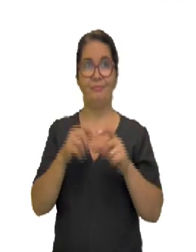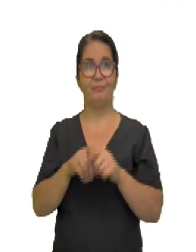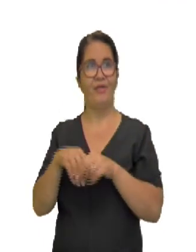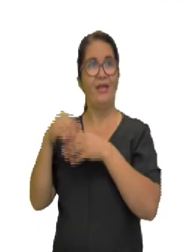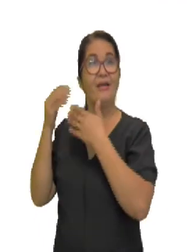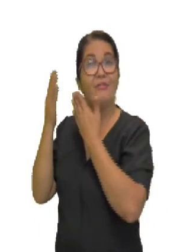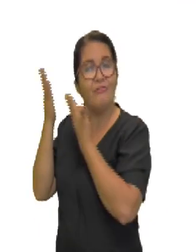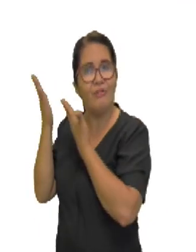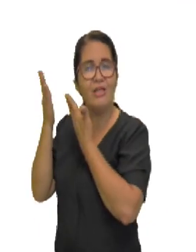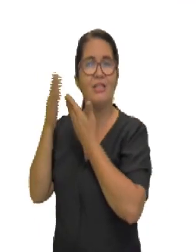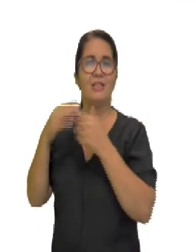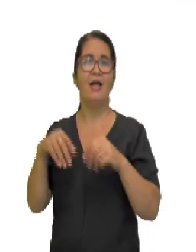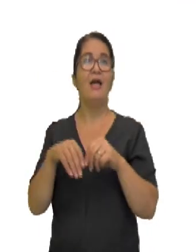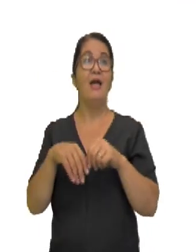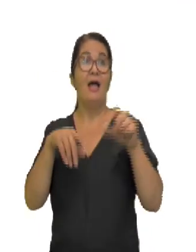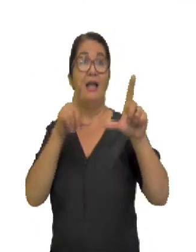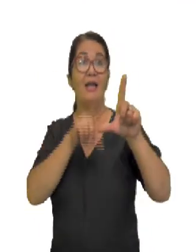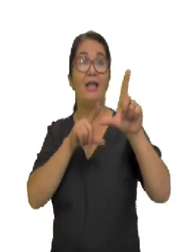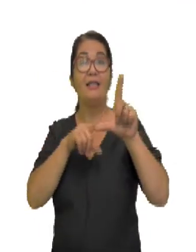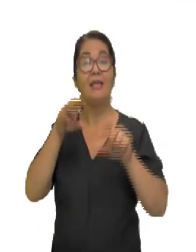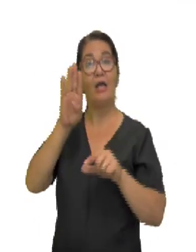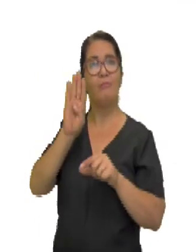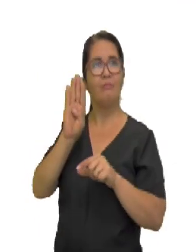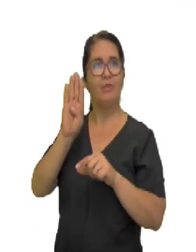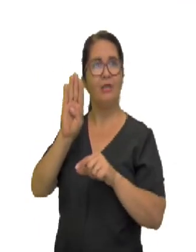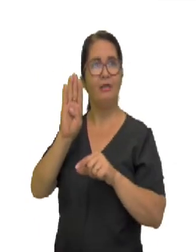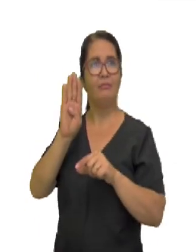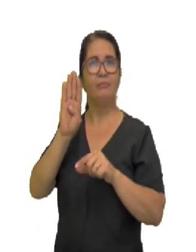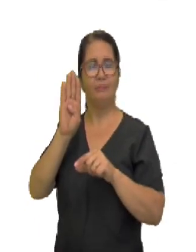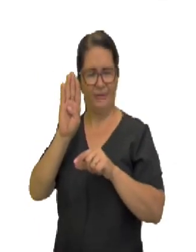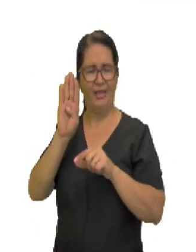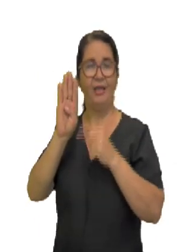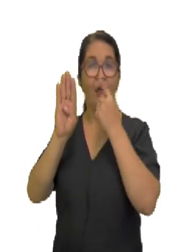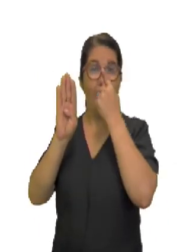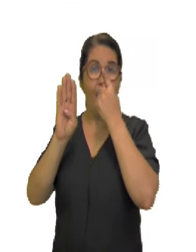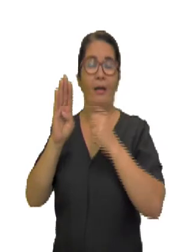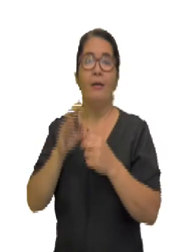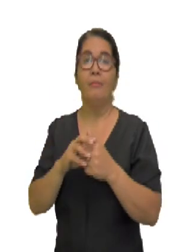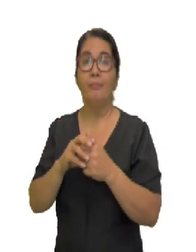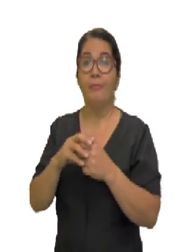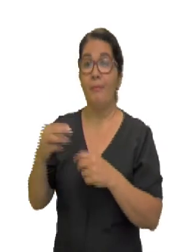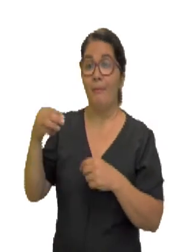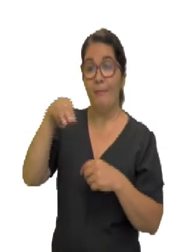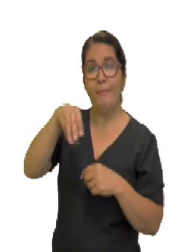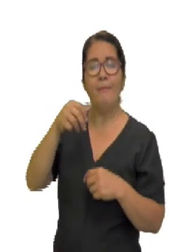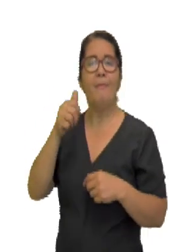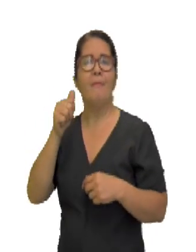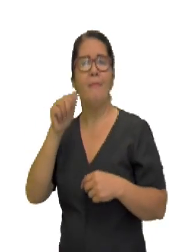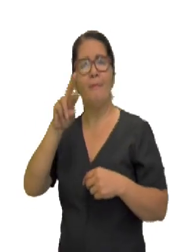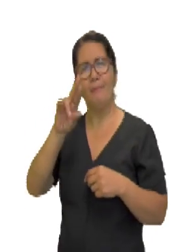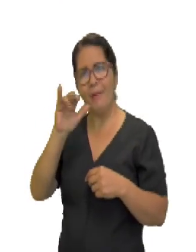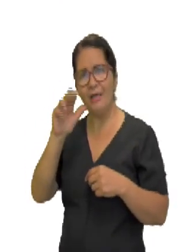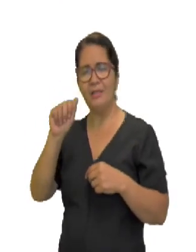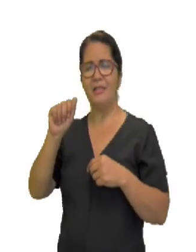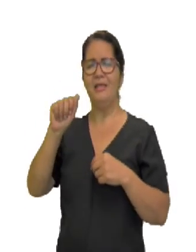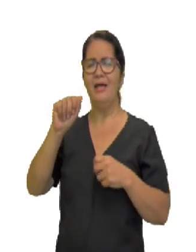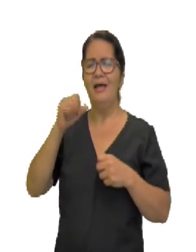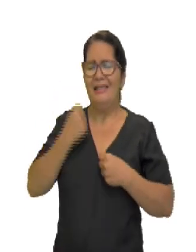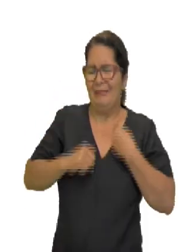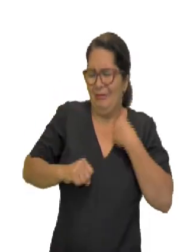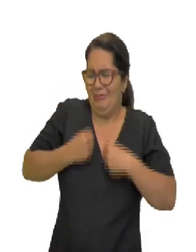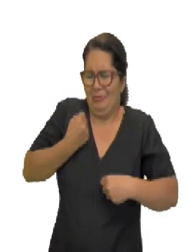muito ansiosa, não é mesmo? Olha o termo, extremamente. Faz parte daquela construção, né? Que tem uma palavra que